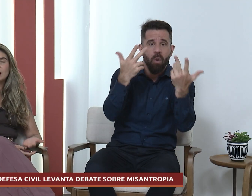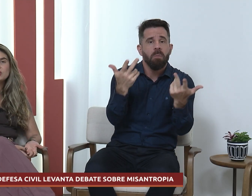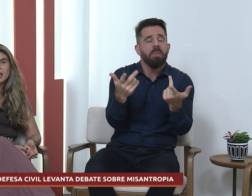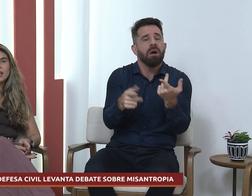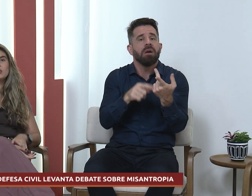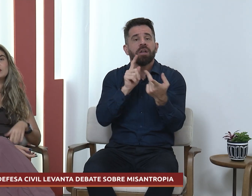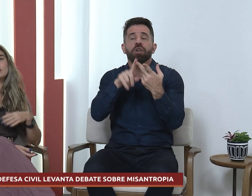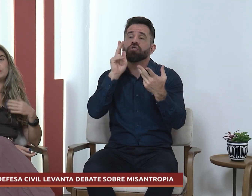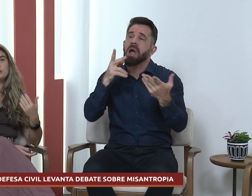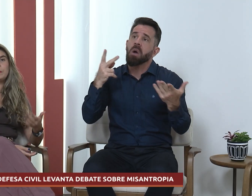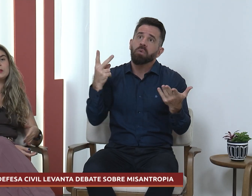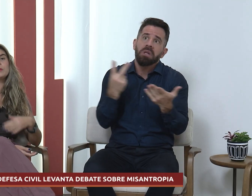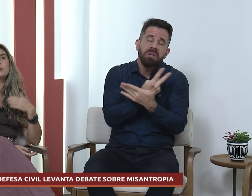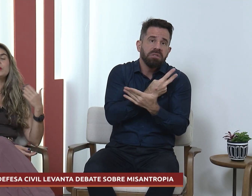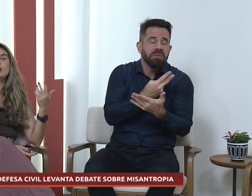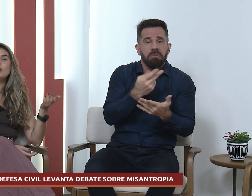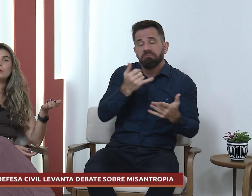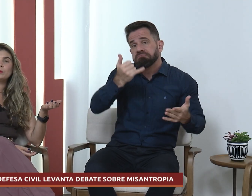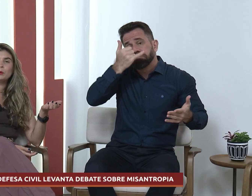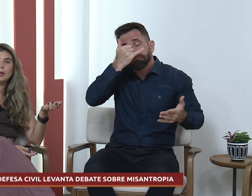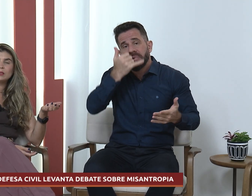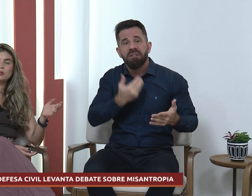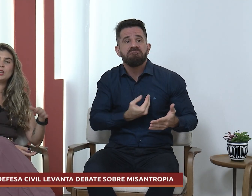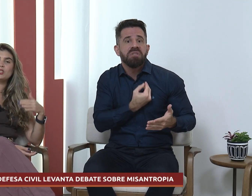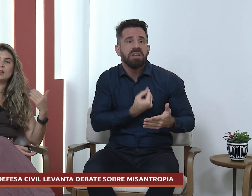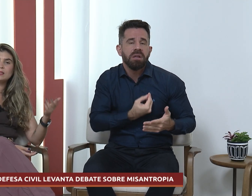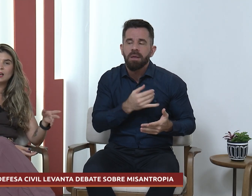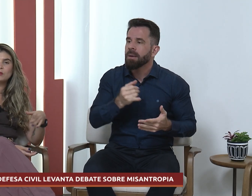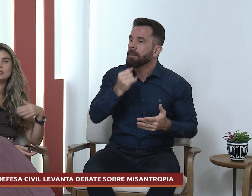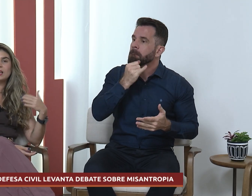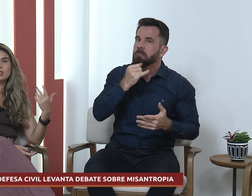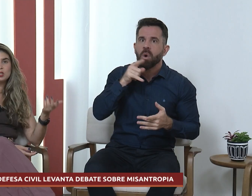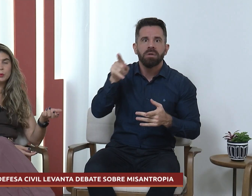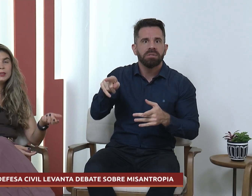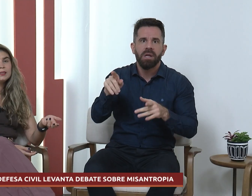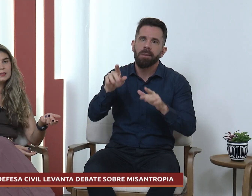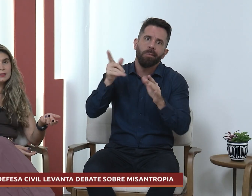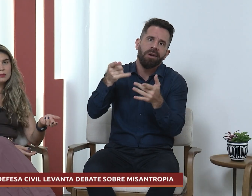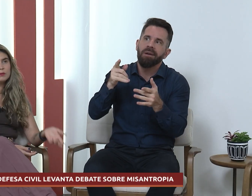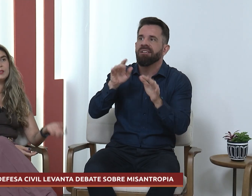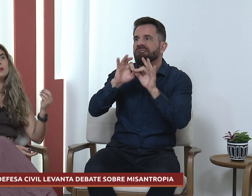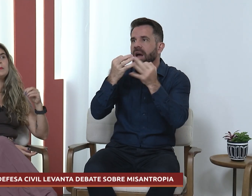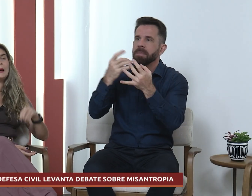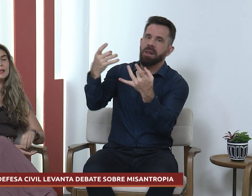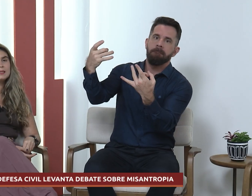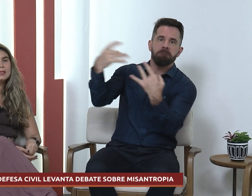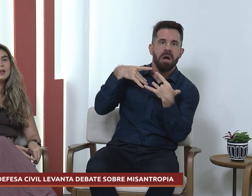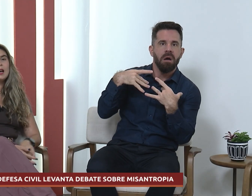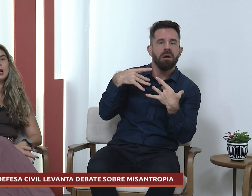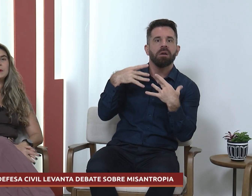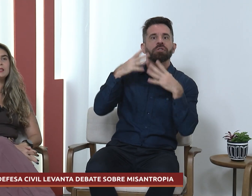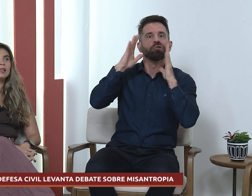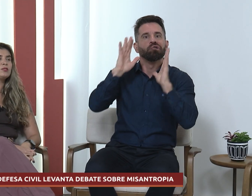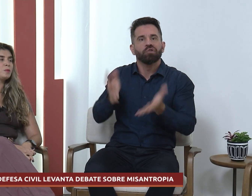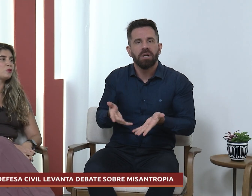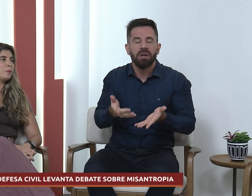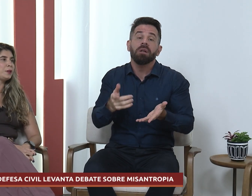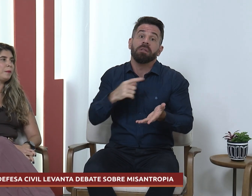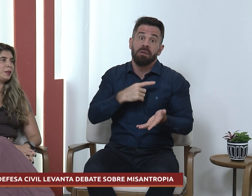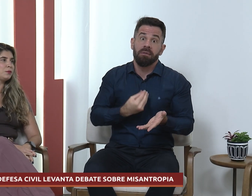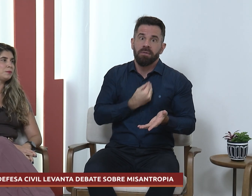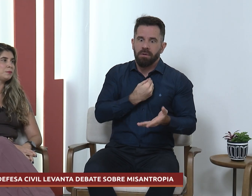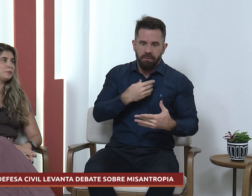interpessoais, de tragédias. Então, a pessoa passou por relações de rejeição, de tragédia muito intensas na sua vida, passa a apresentar esse tipo